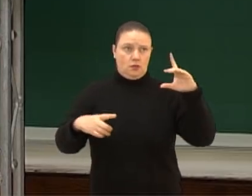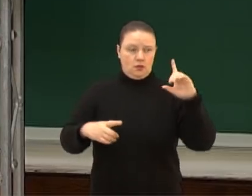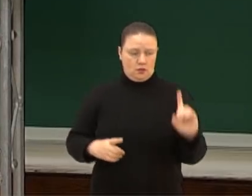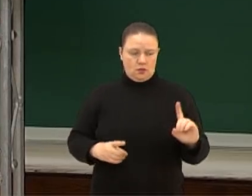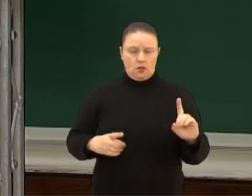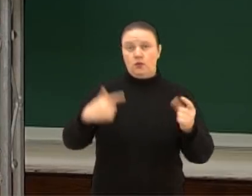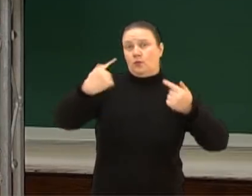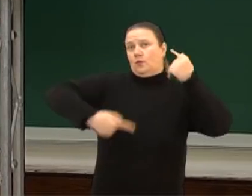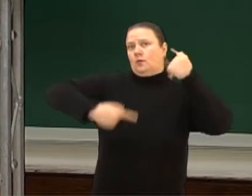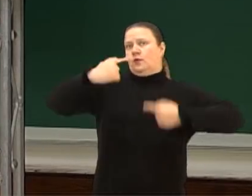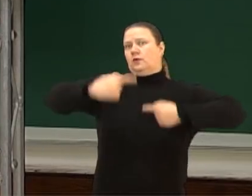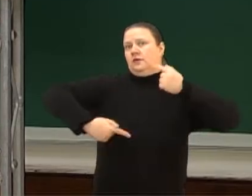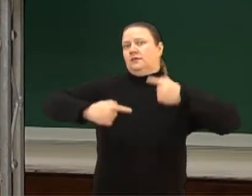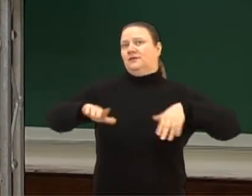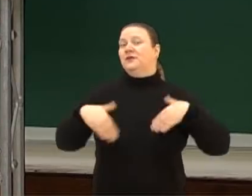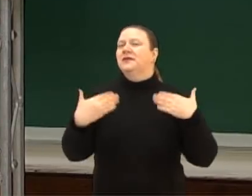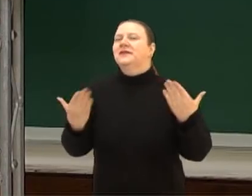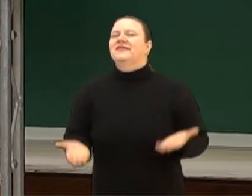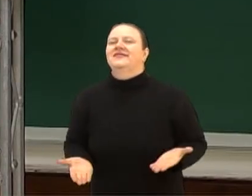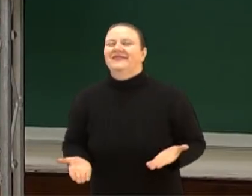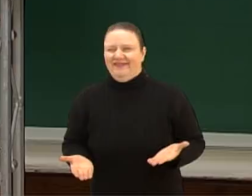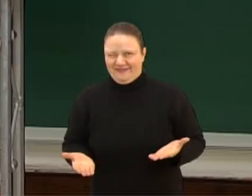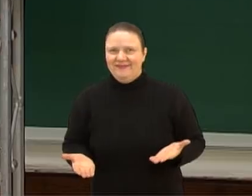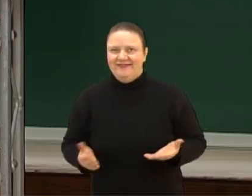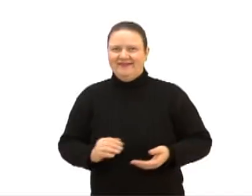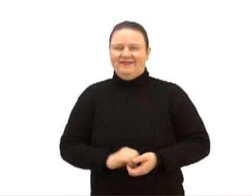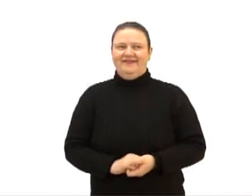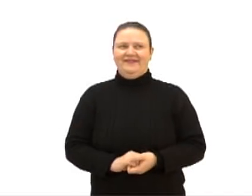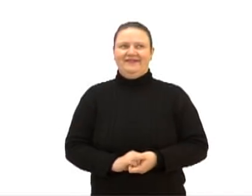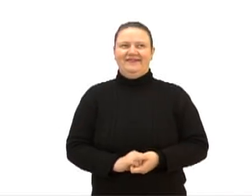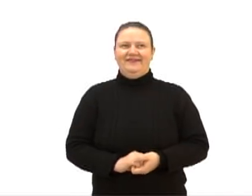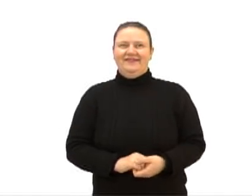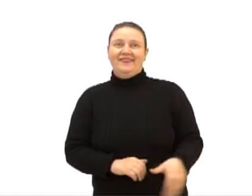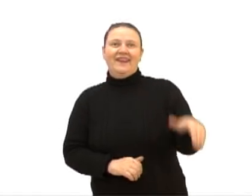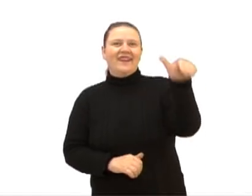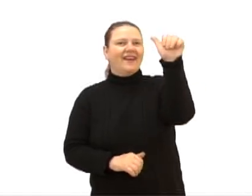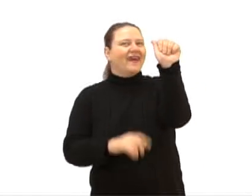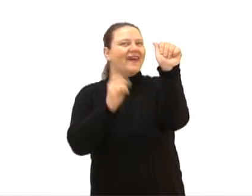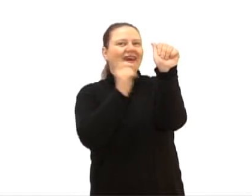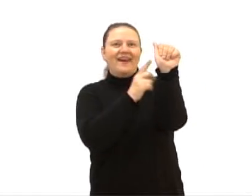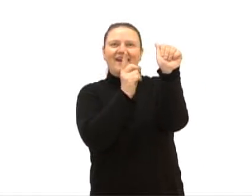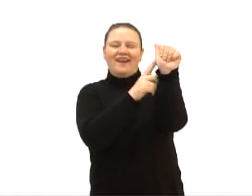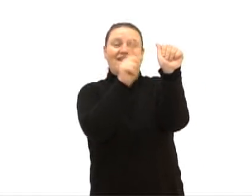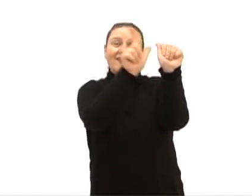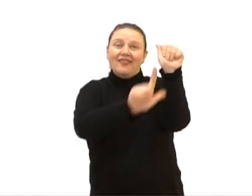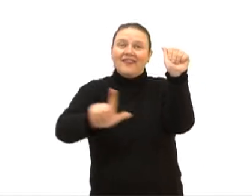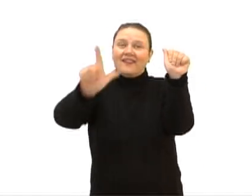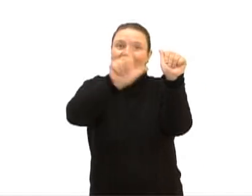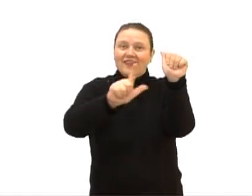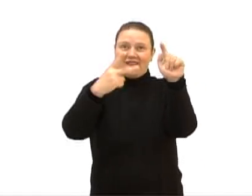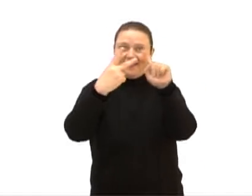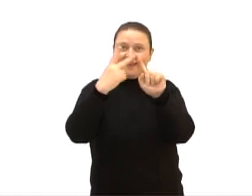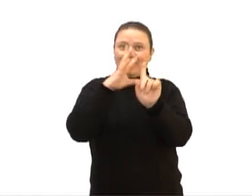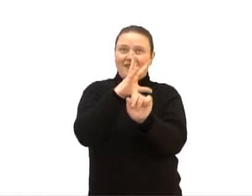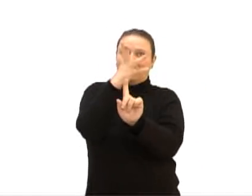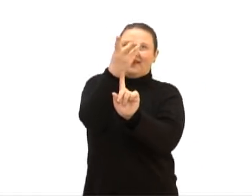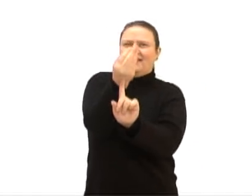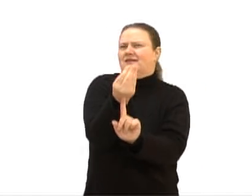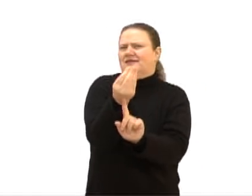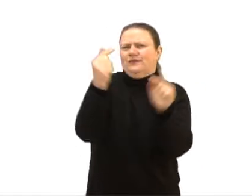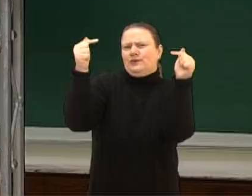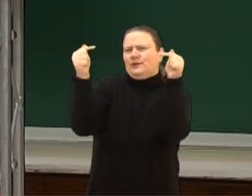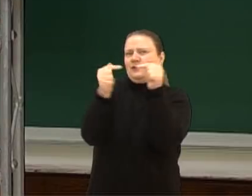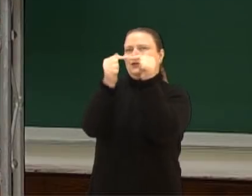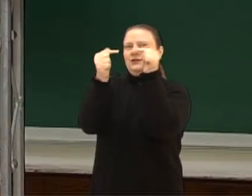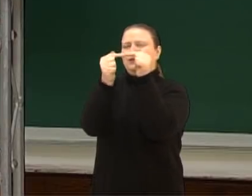esfera política. E aí, o que será? Literária e artística, isso mesmo, né? Então tem a ver com arte,